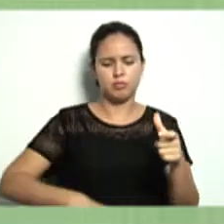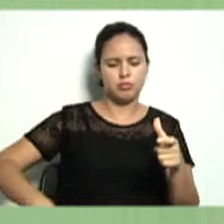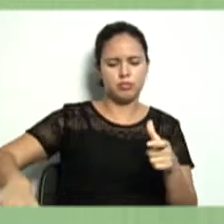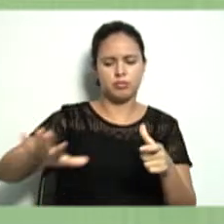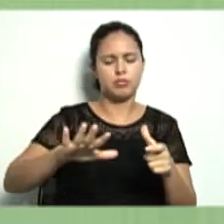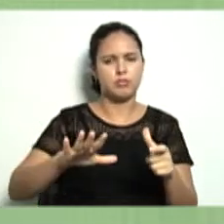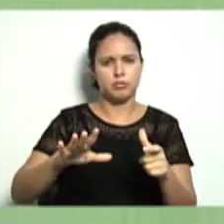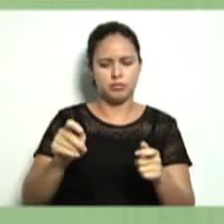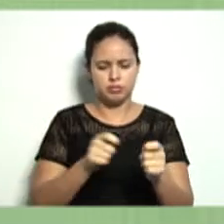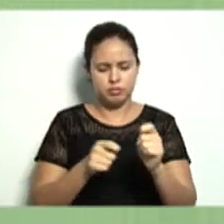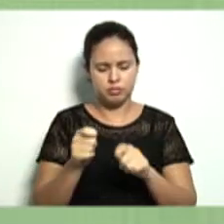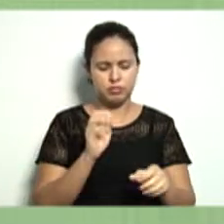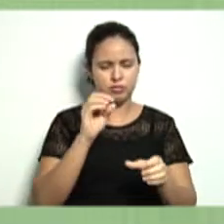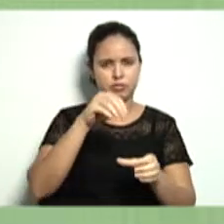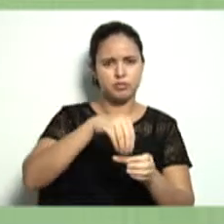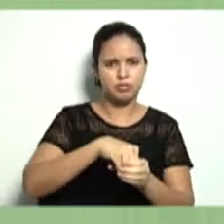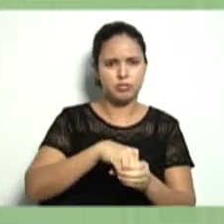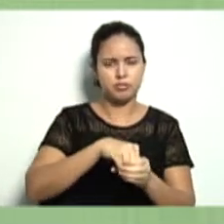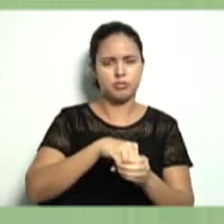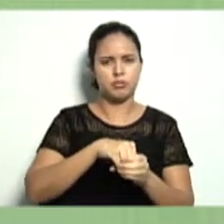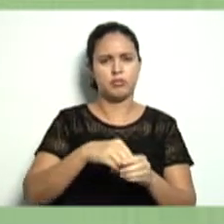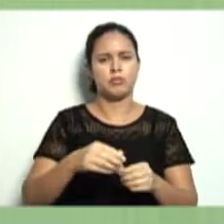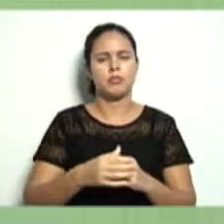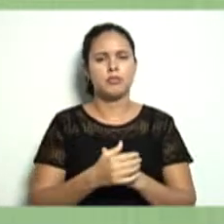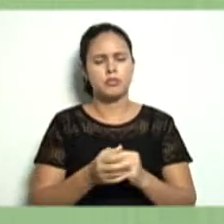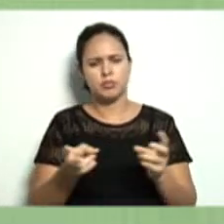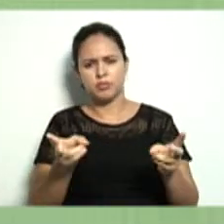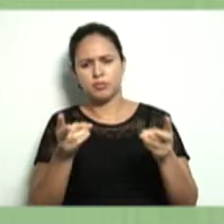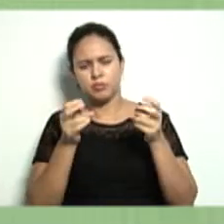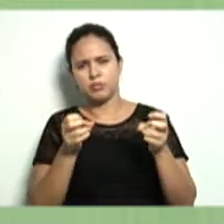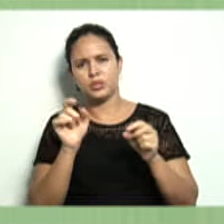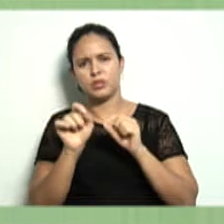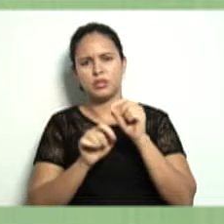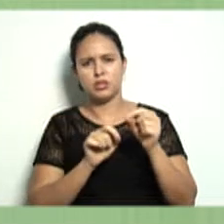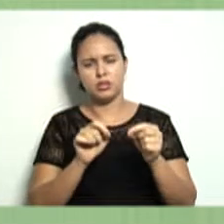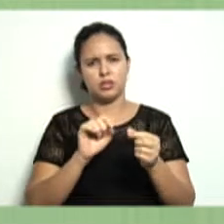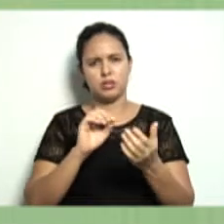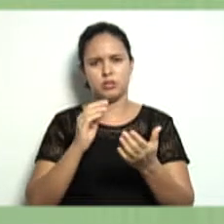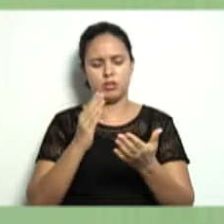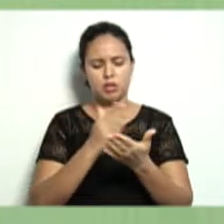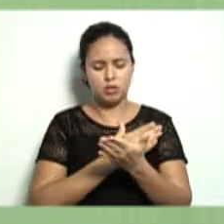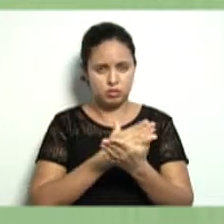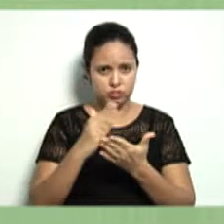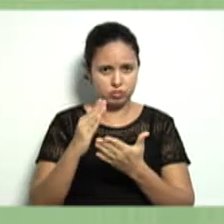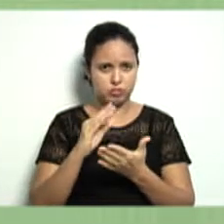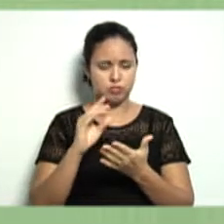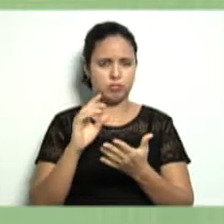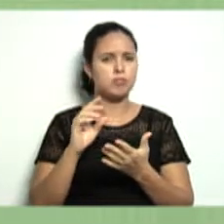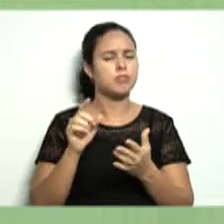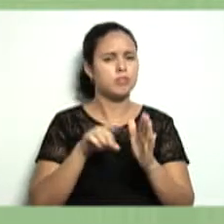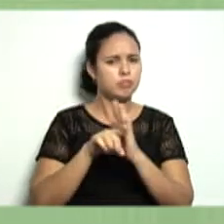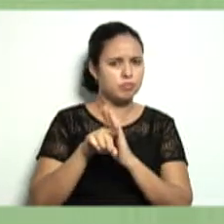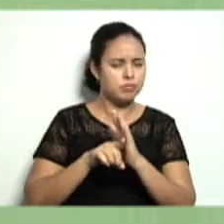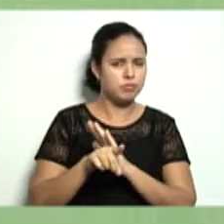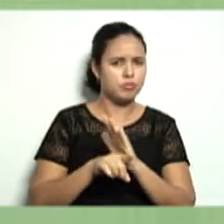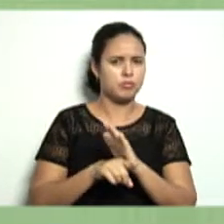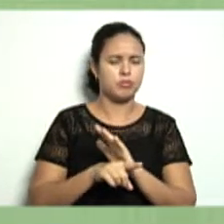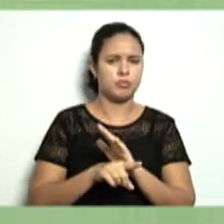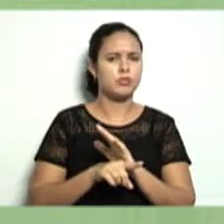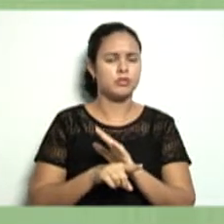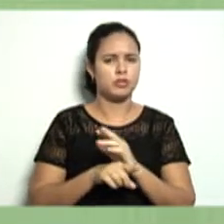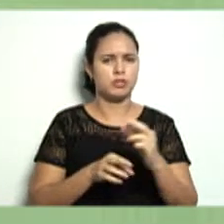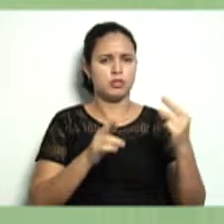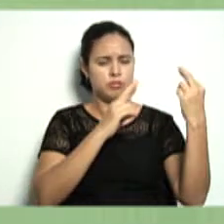interno, nós devemos observar algumas questões que precisam ser avaliadas. Responsabilidade da